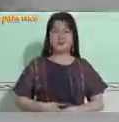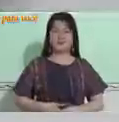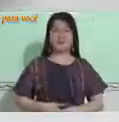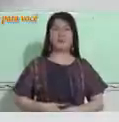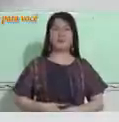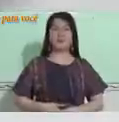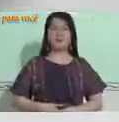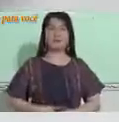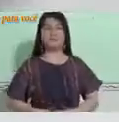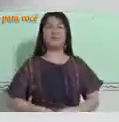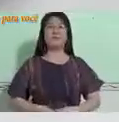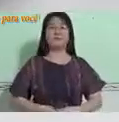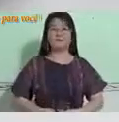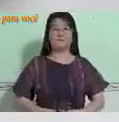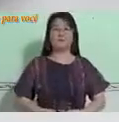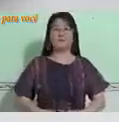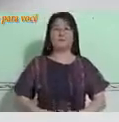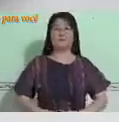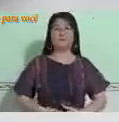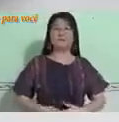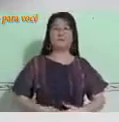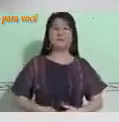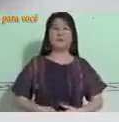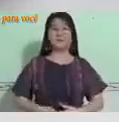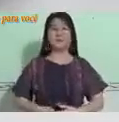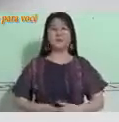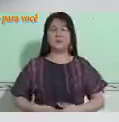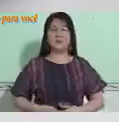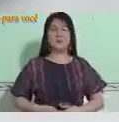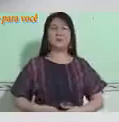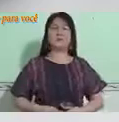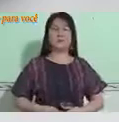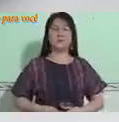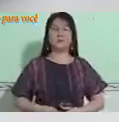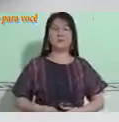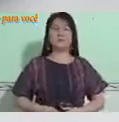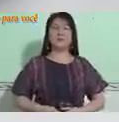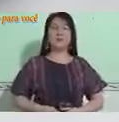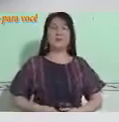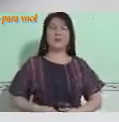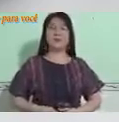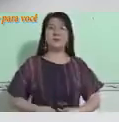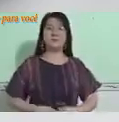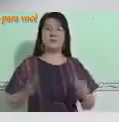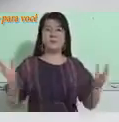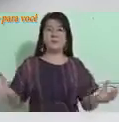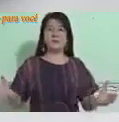uma pressão que exerce na abertura das vias aéreas e ajudando nos movimentos de inspiração e